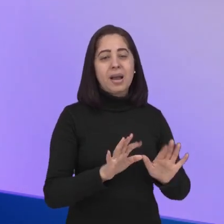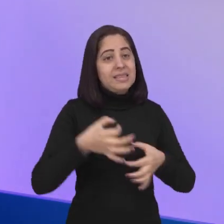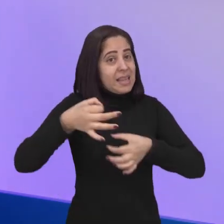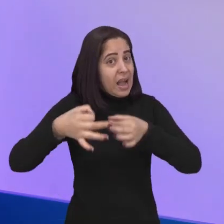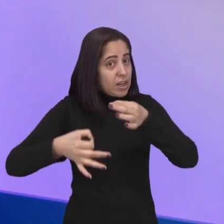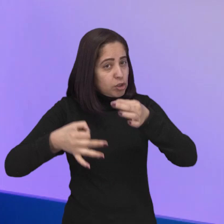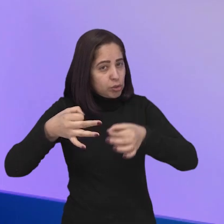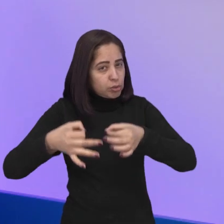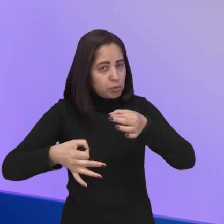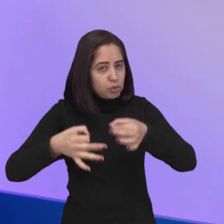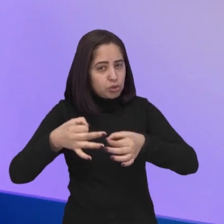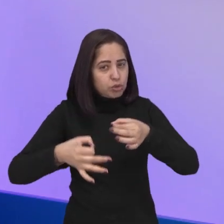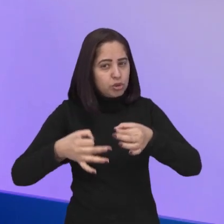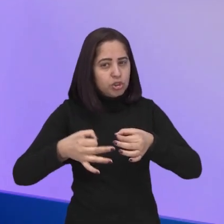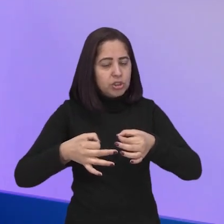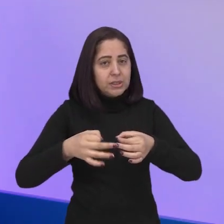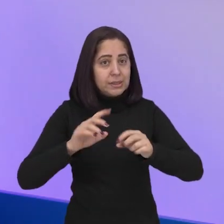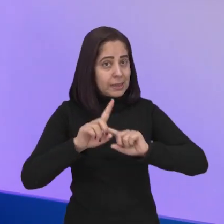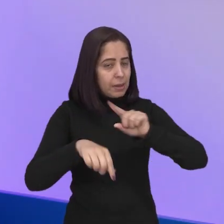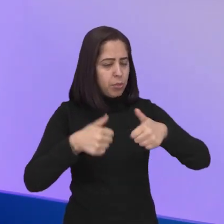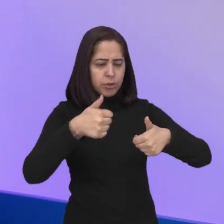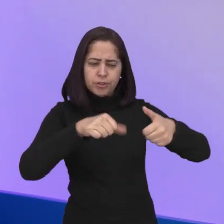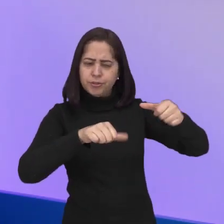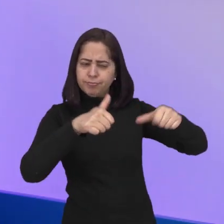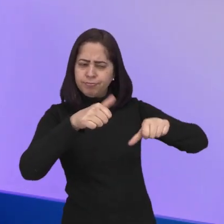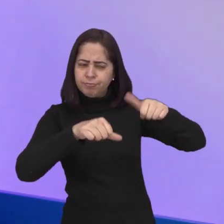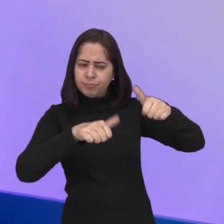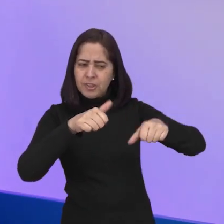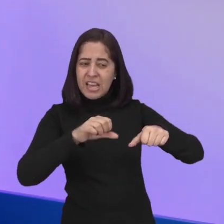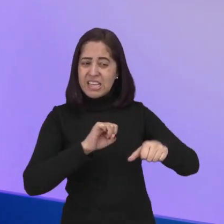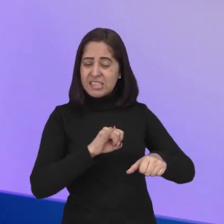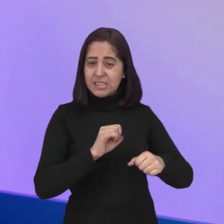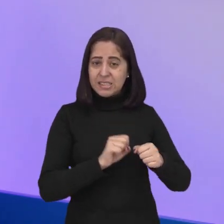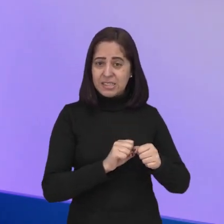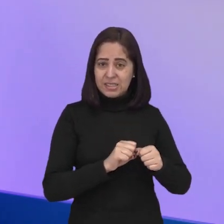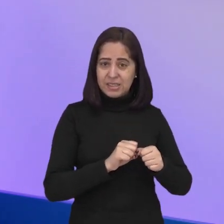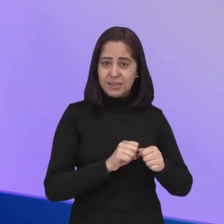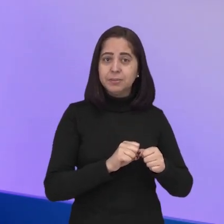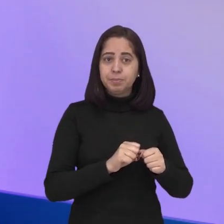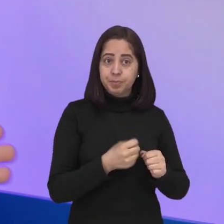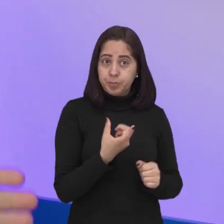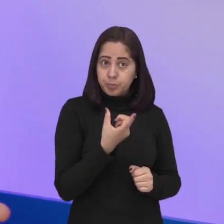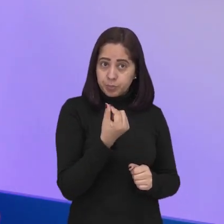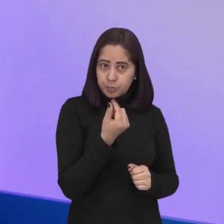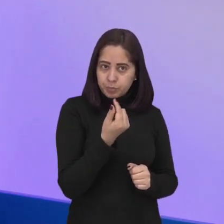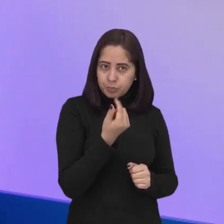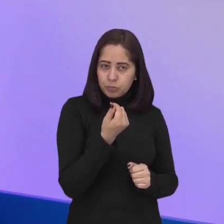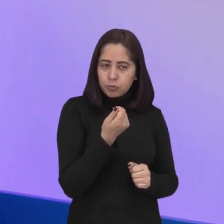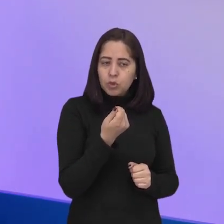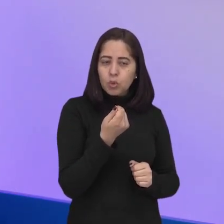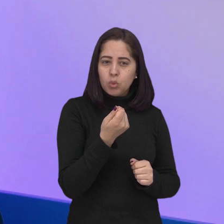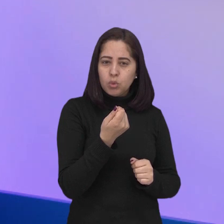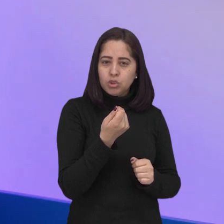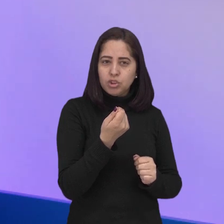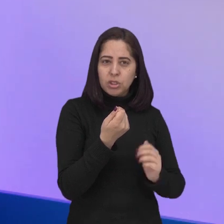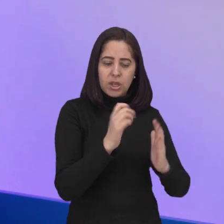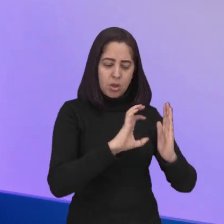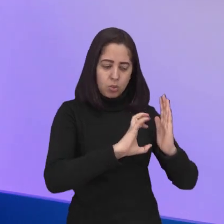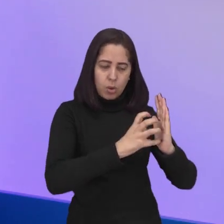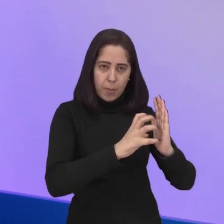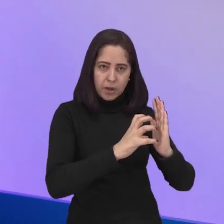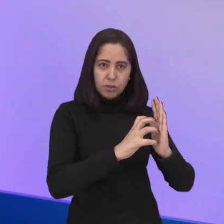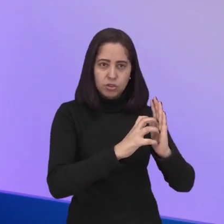única coisa que a Justiça Eleitoral analisará é se esse envio de recurso, essa decisão interna